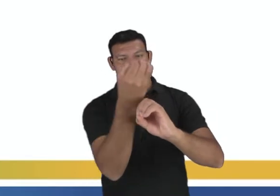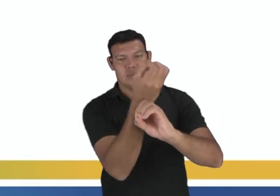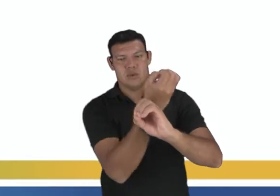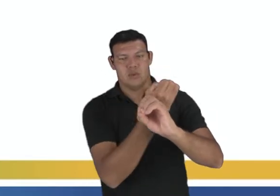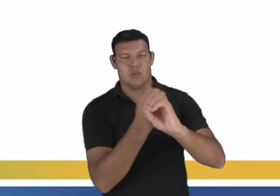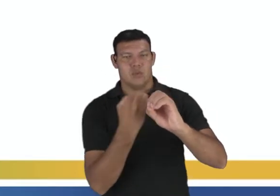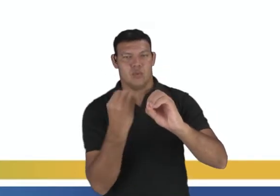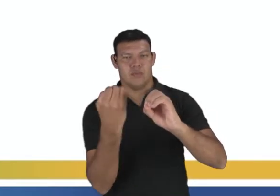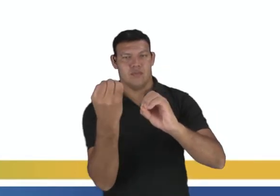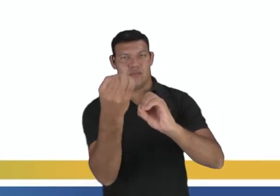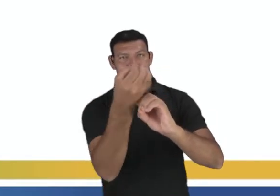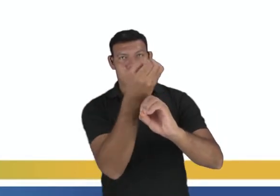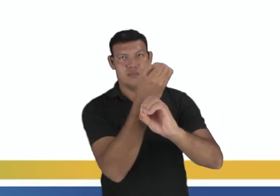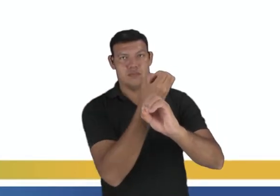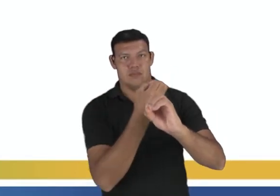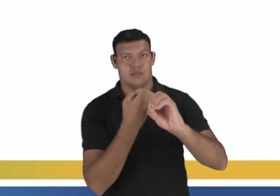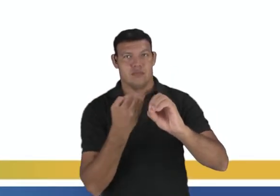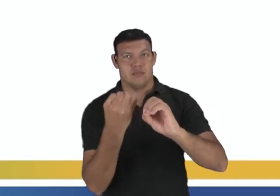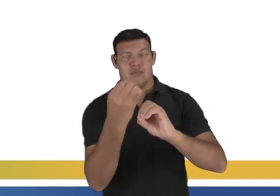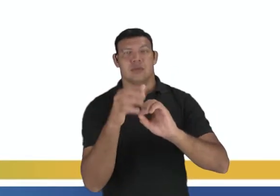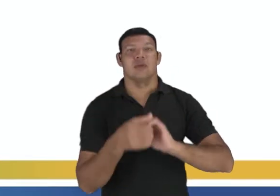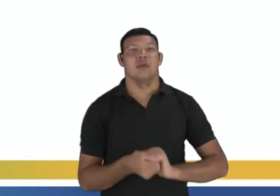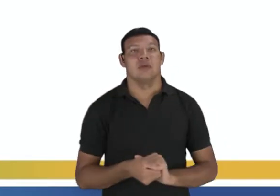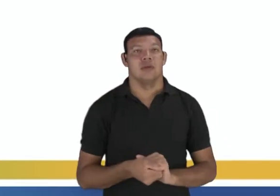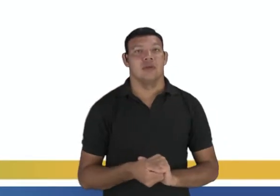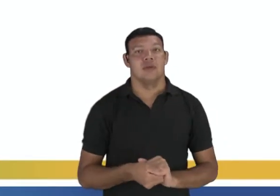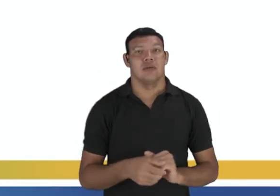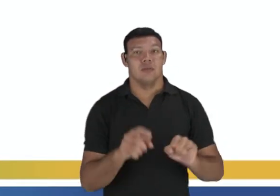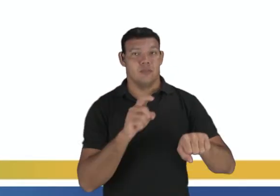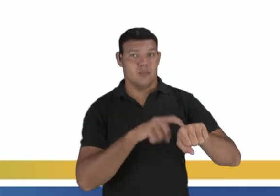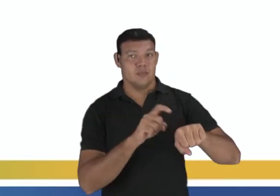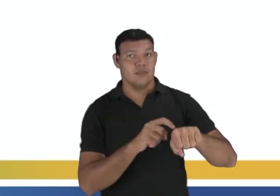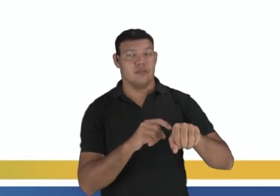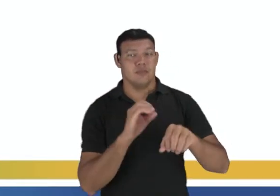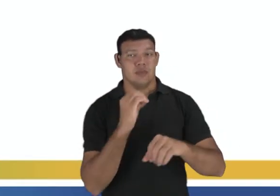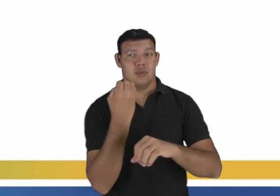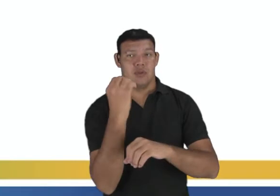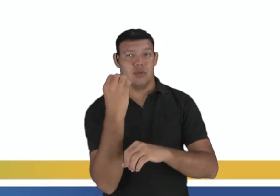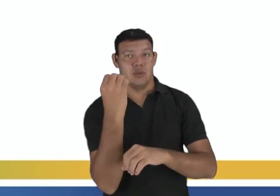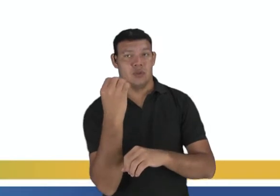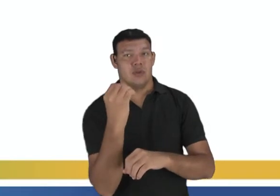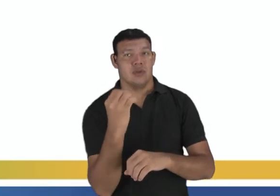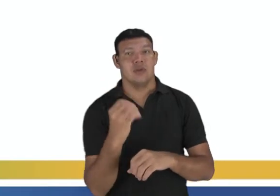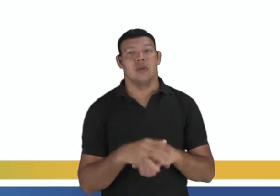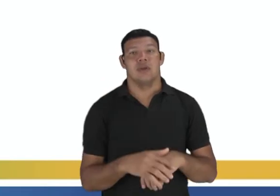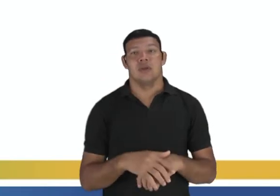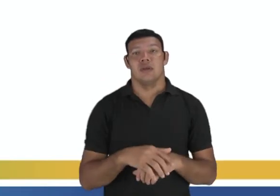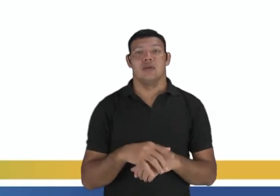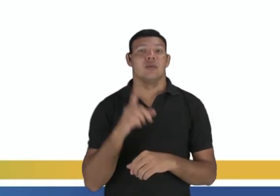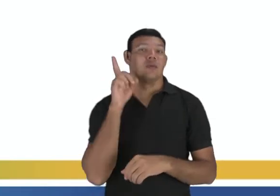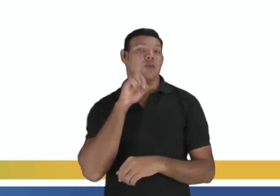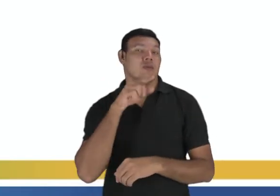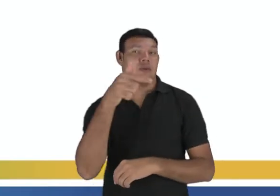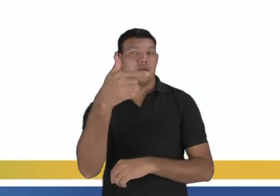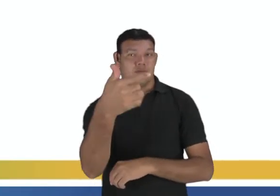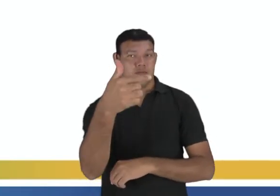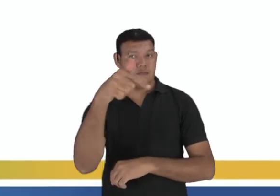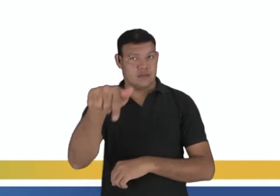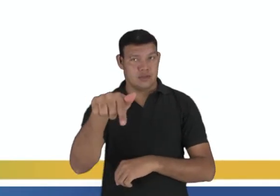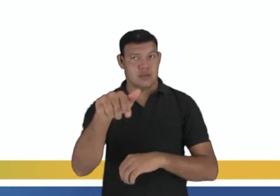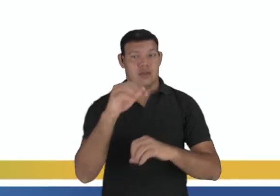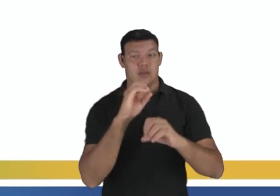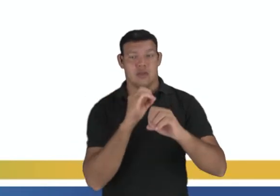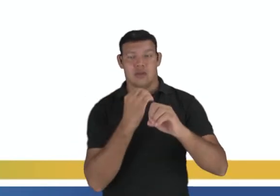da Terra, né? Ambas estão atraídas ali, tá? O período de rotação da Lua é de aproximadamente 27 dias, tá?